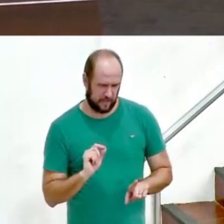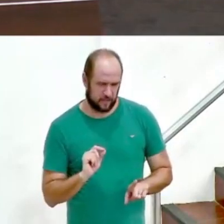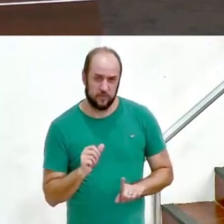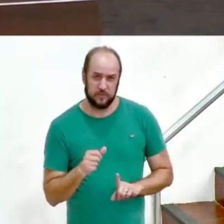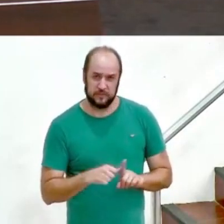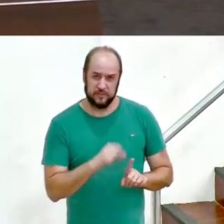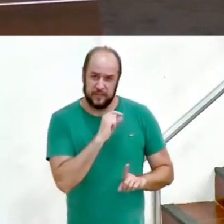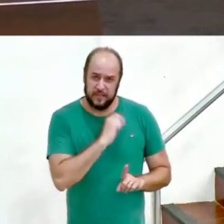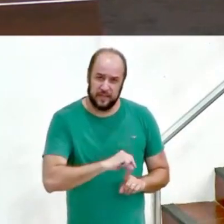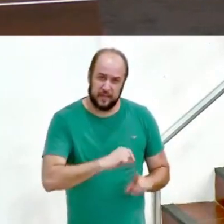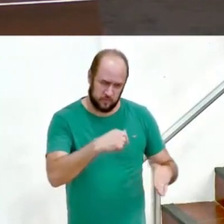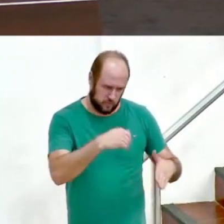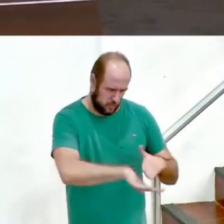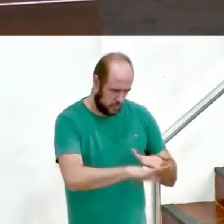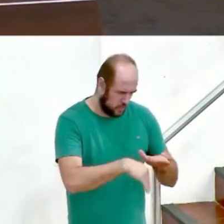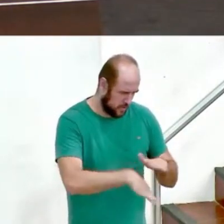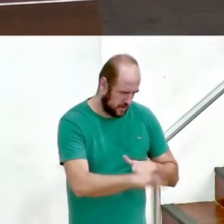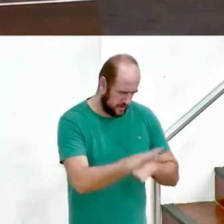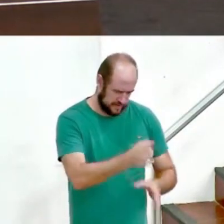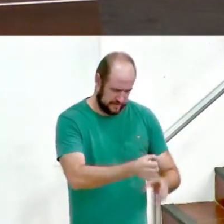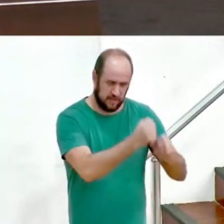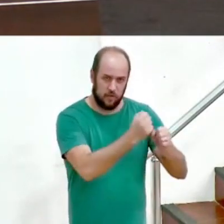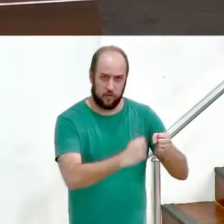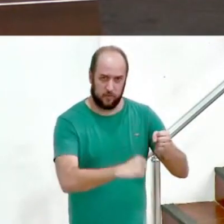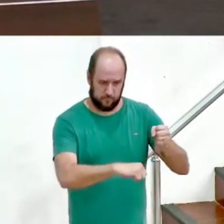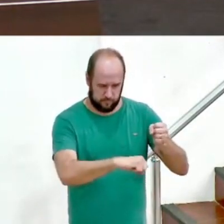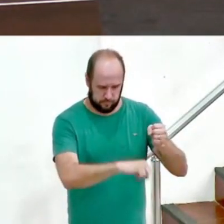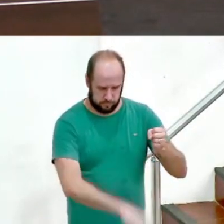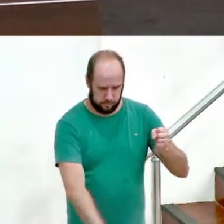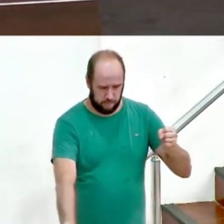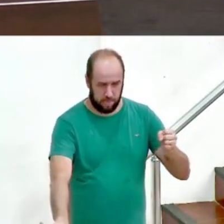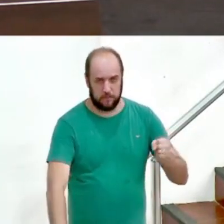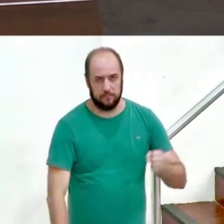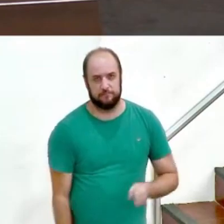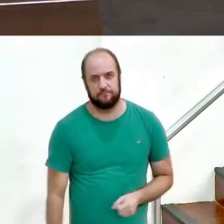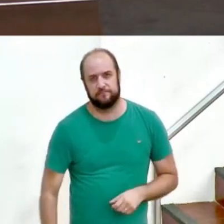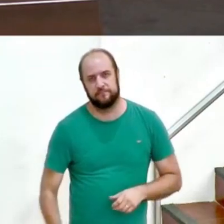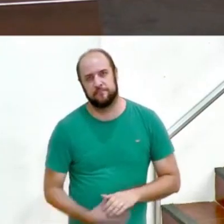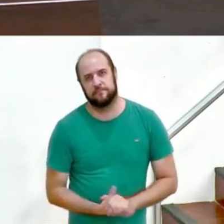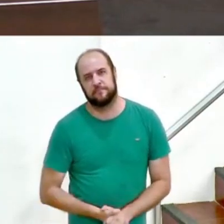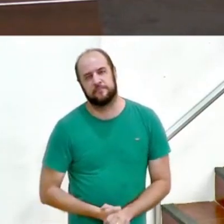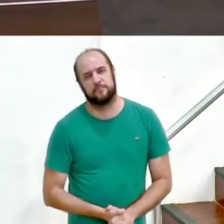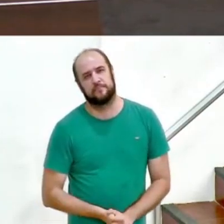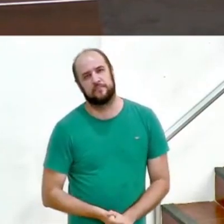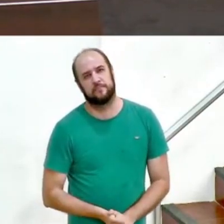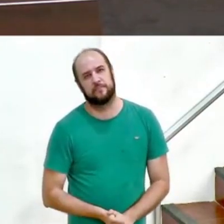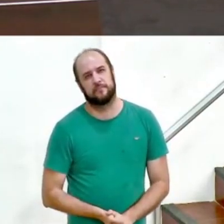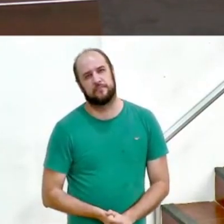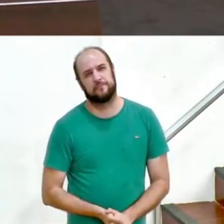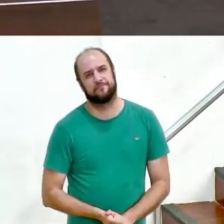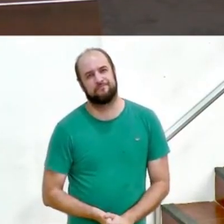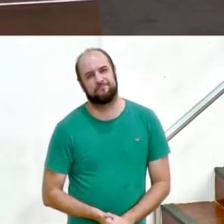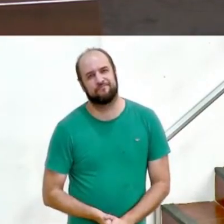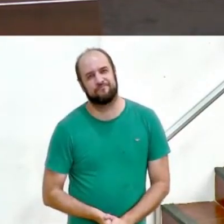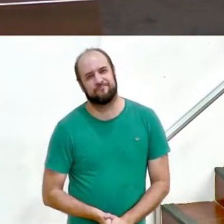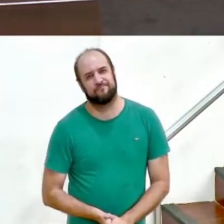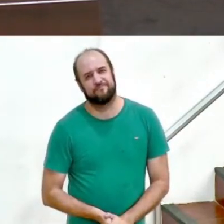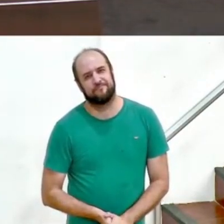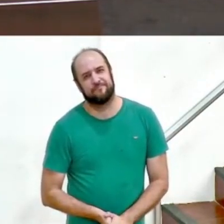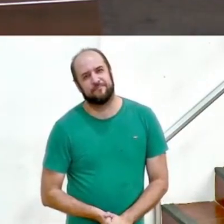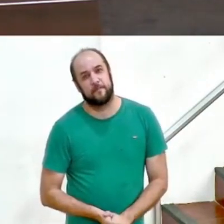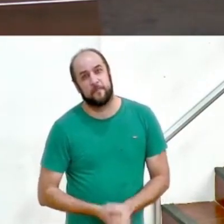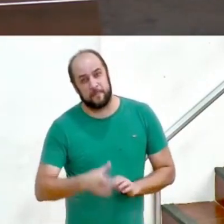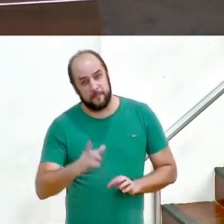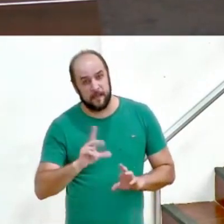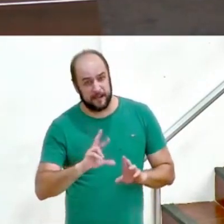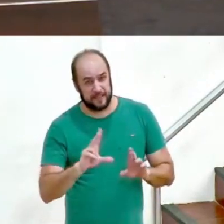para colocá-lo numa sacola furada. Furada. Eis aqui então os